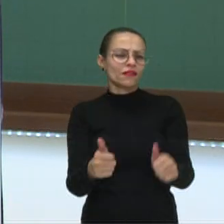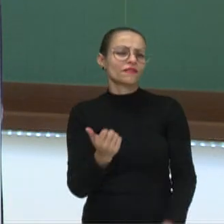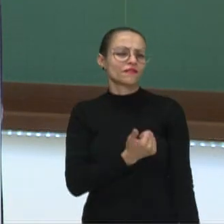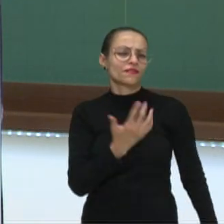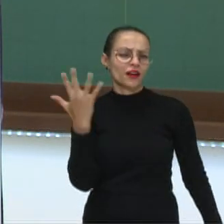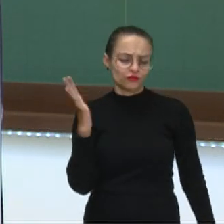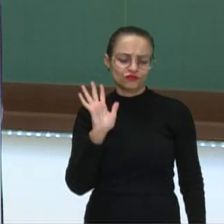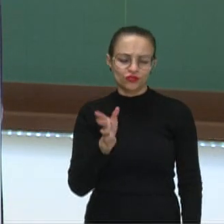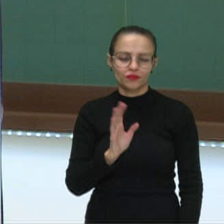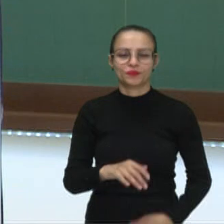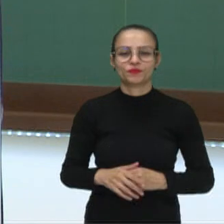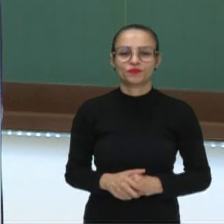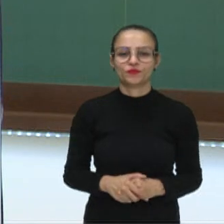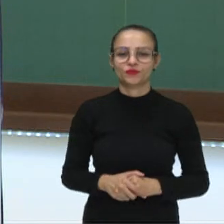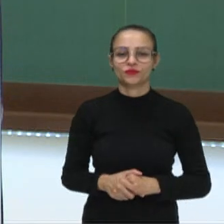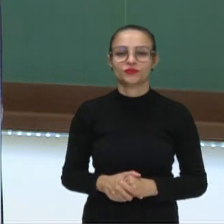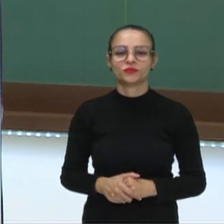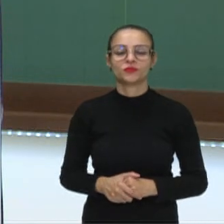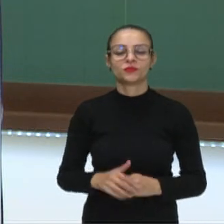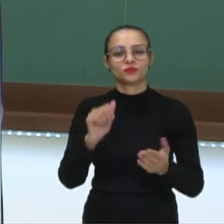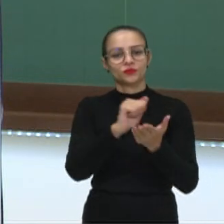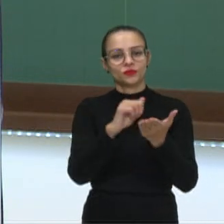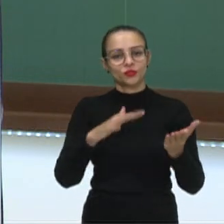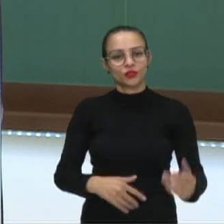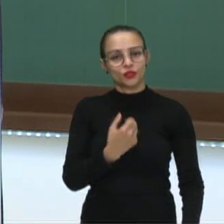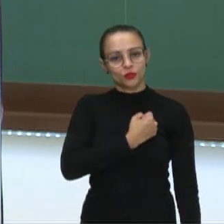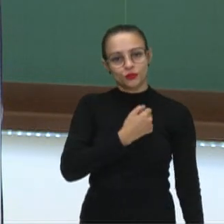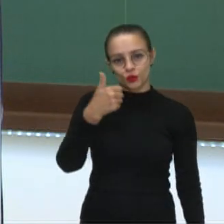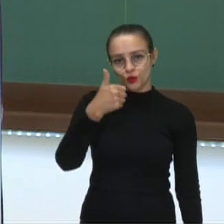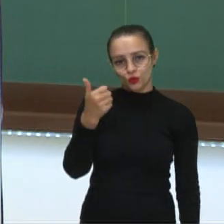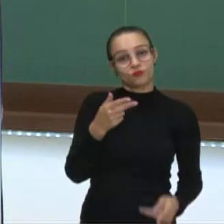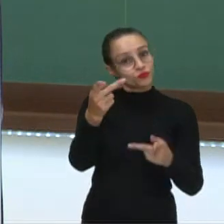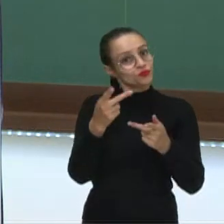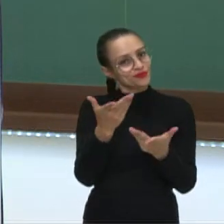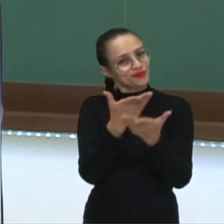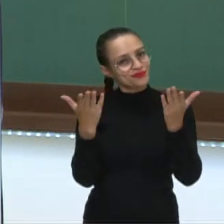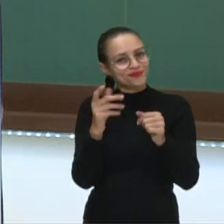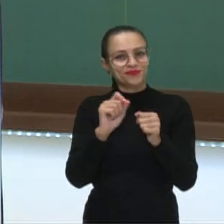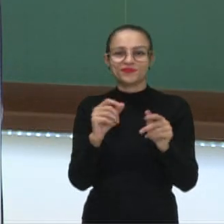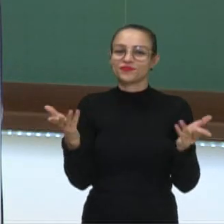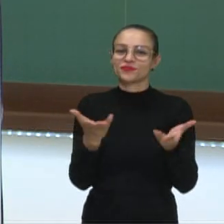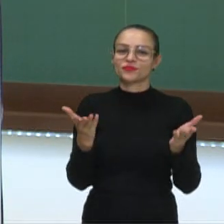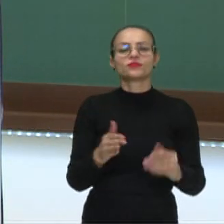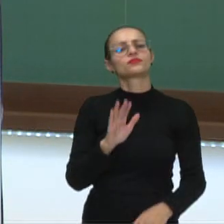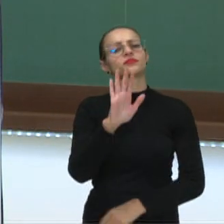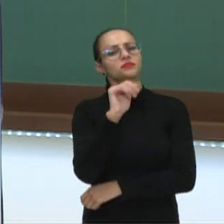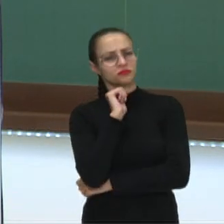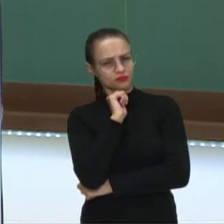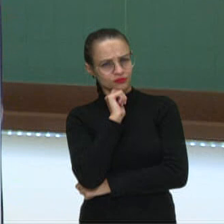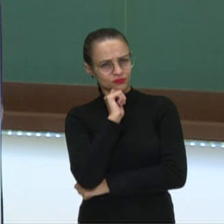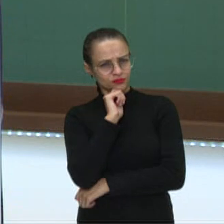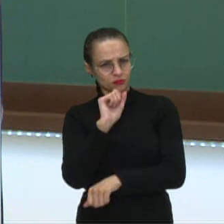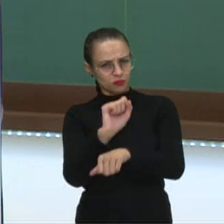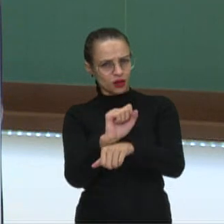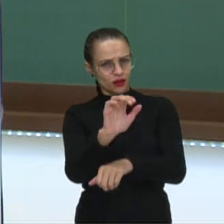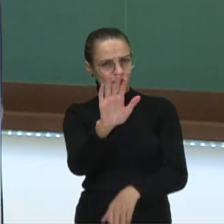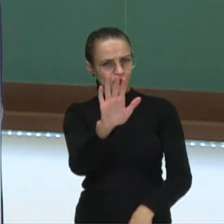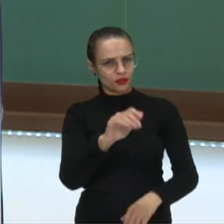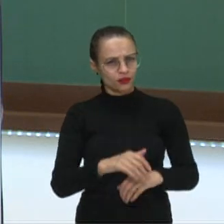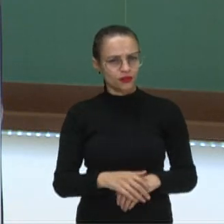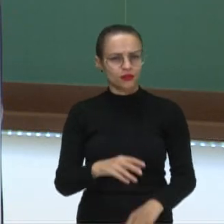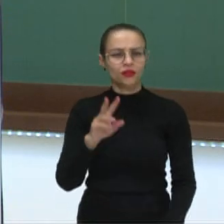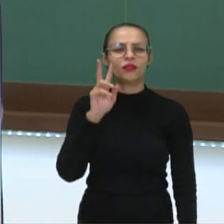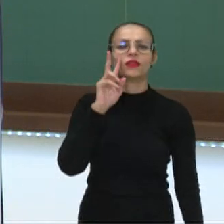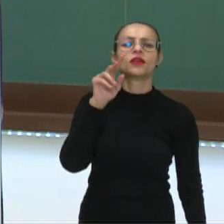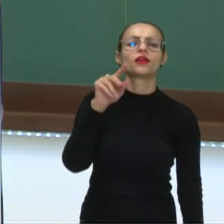aí. A atividade 1, que eu te convido para fazer agora, mas espera aí, para tudo. Estou vendo